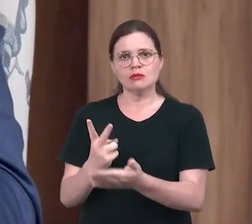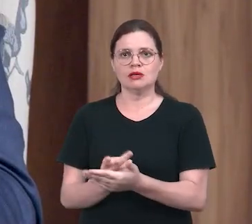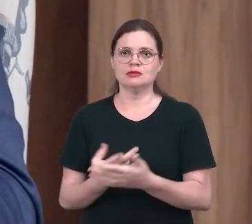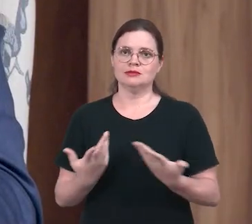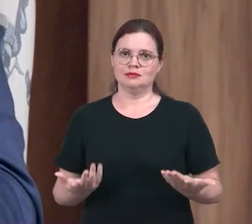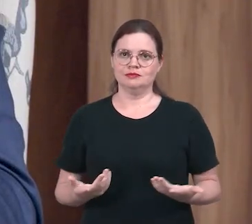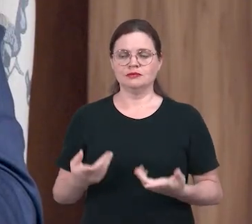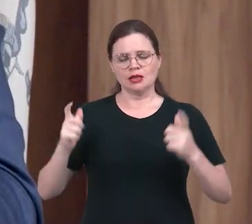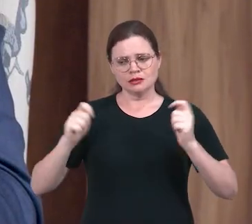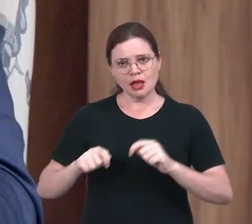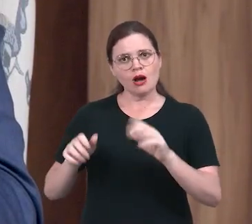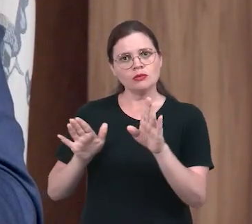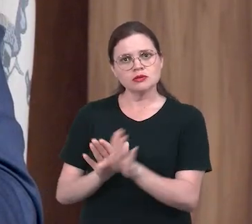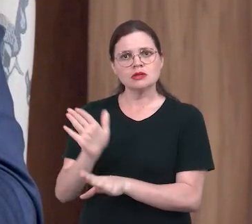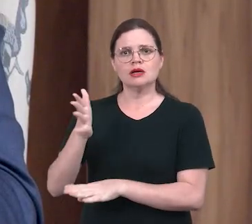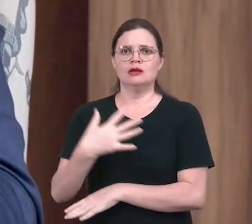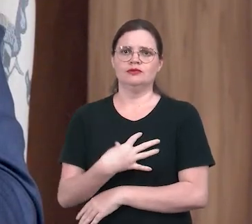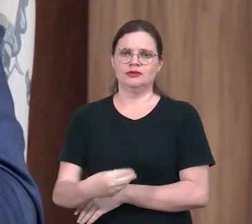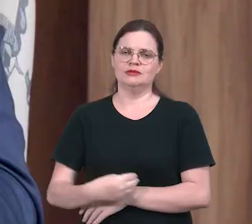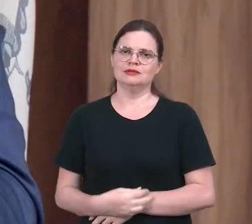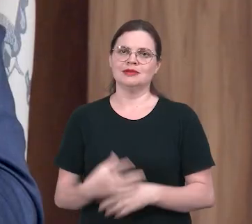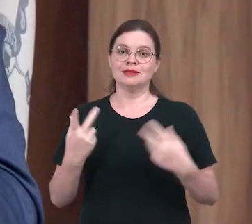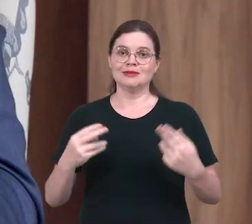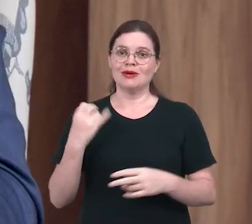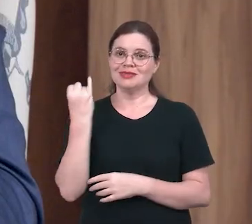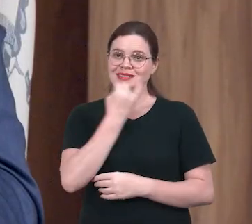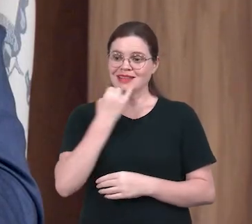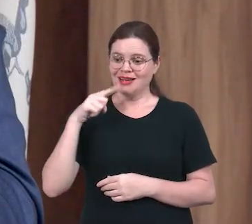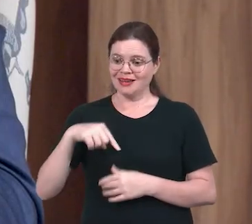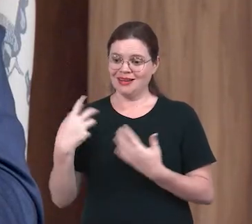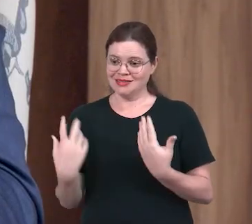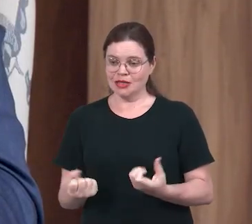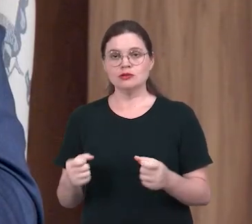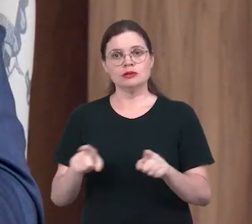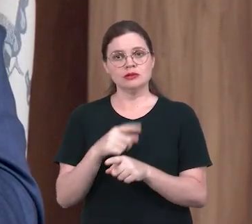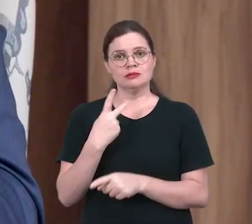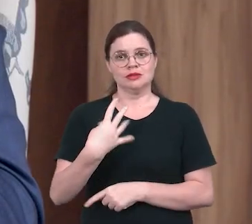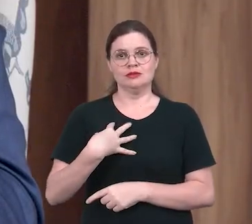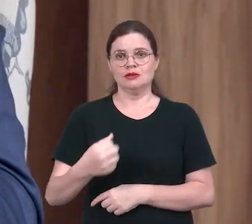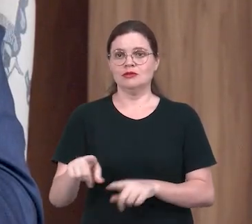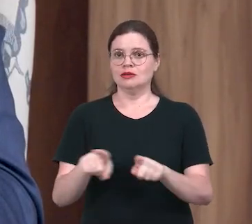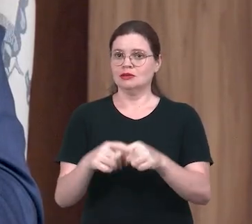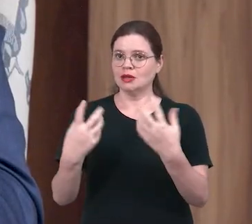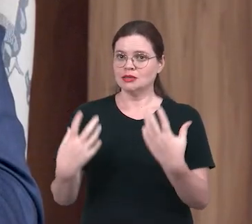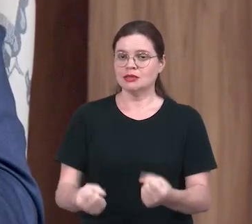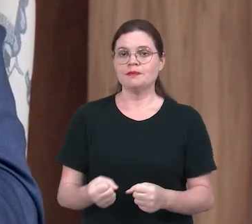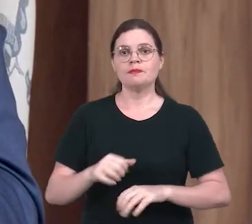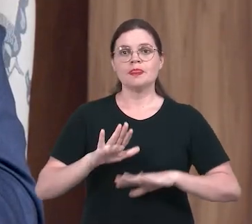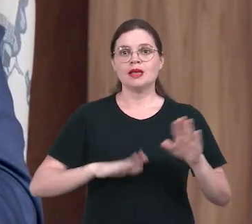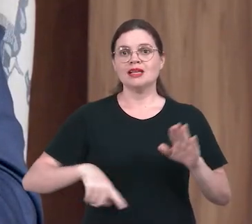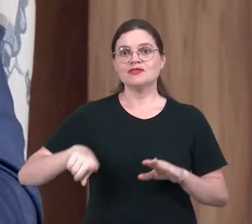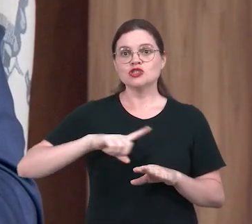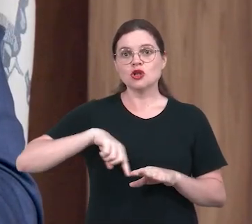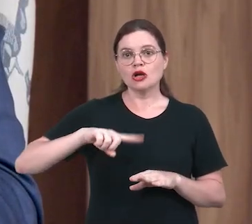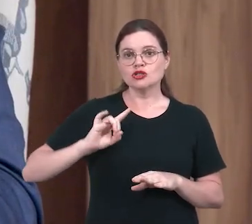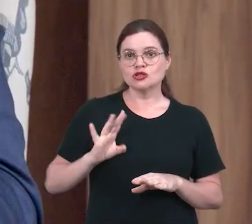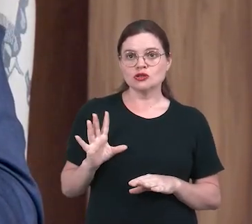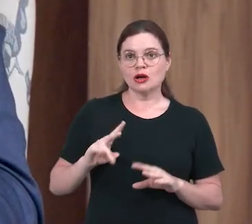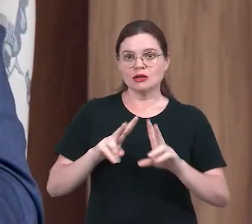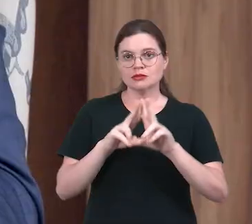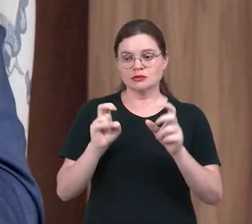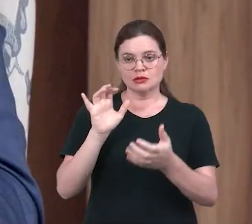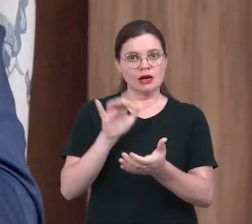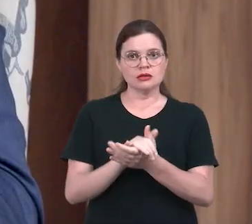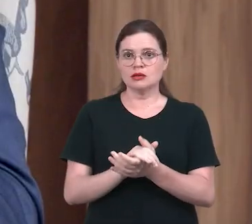esse plano, aceita o governo do Senhor. E na nossa vida afetiva, não é só quando casamos, não. Para sempre,